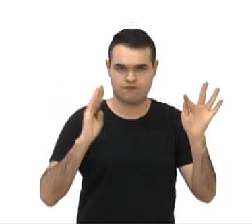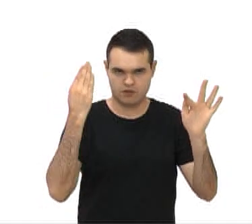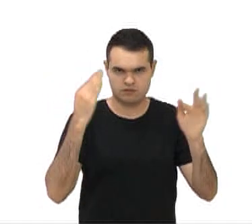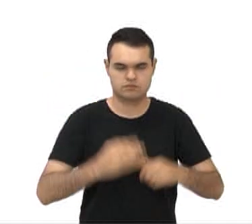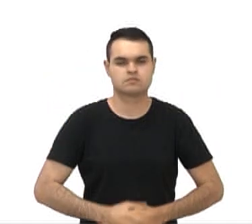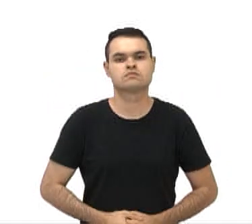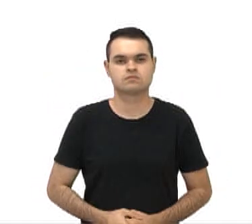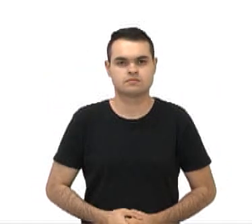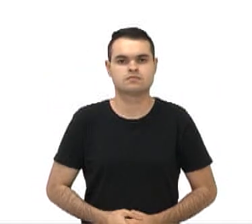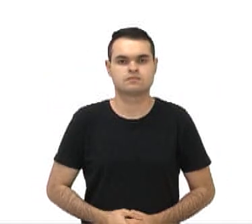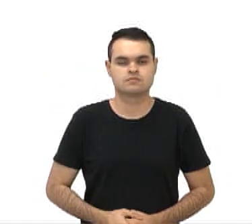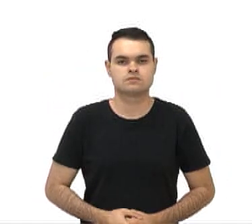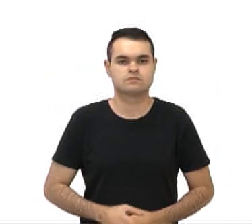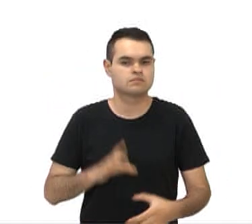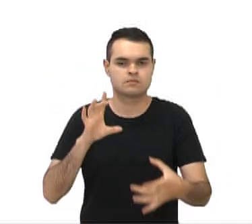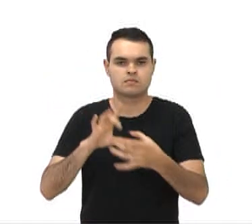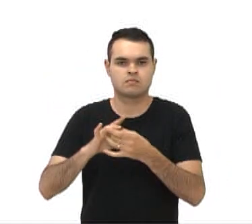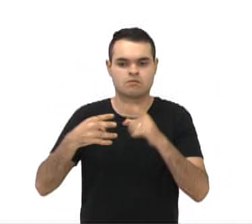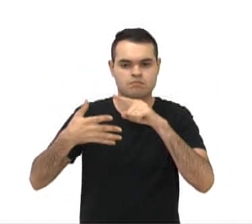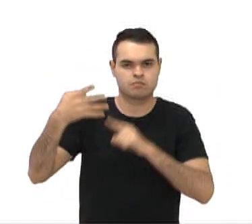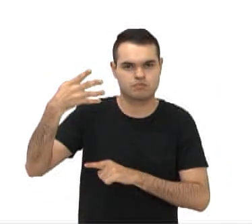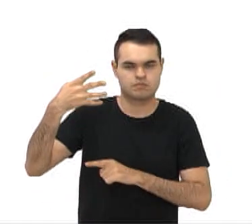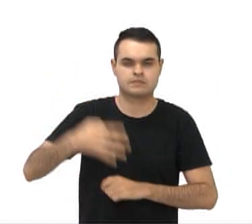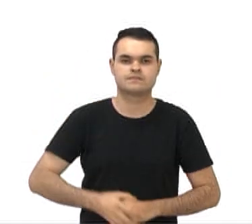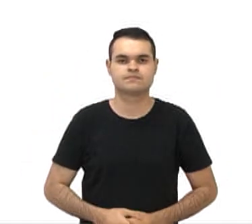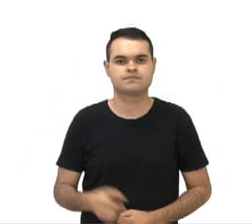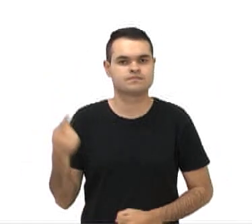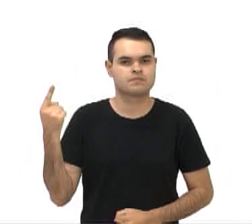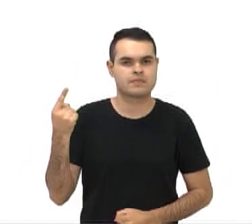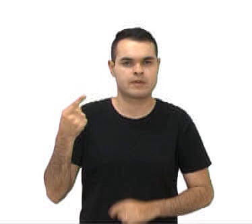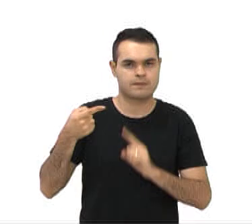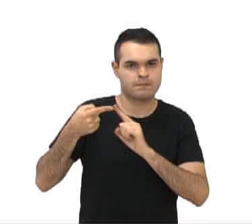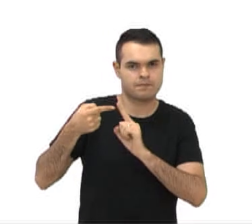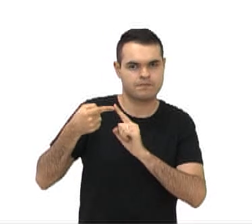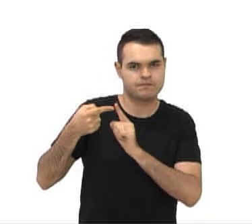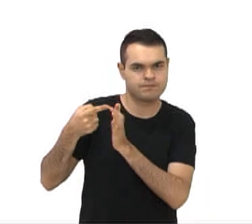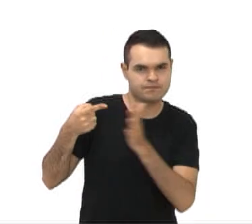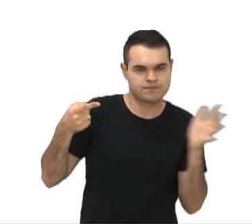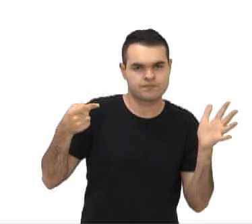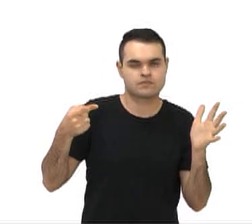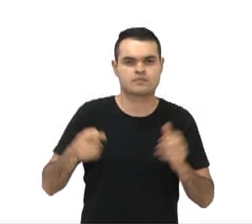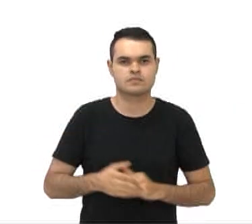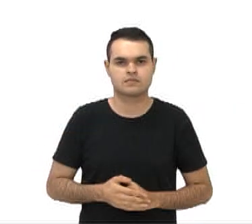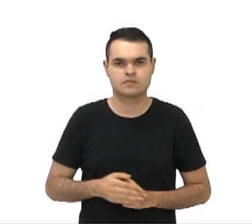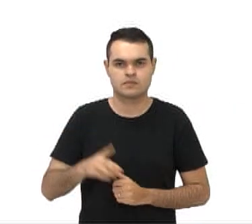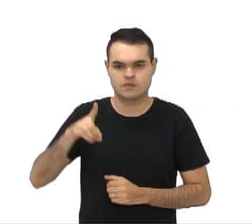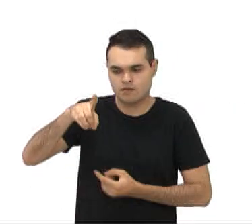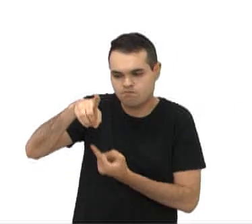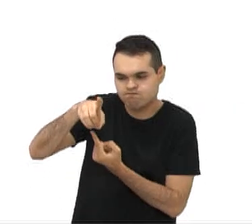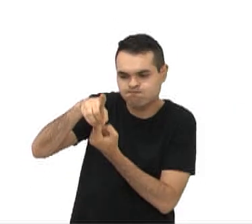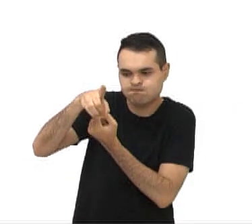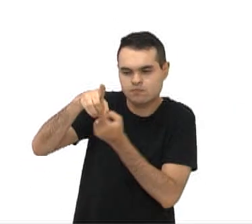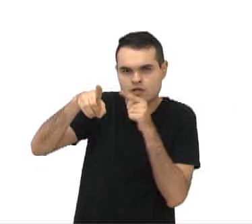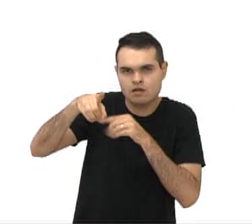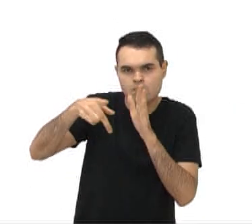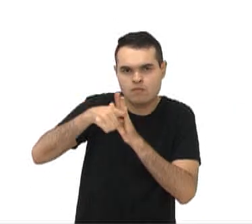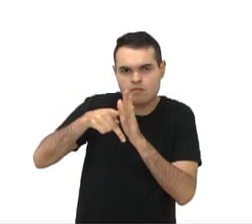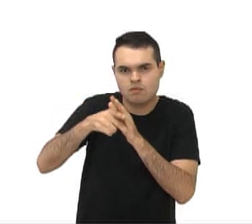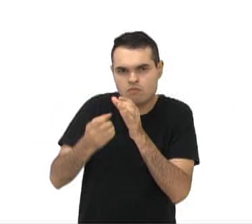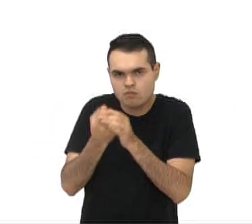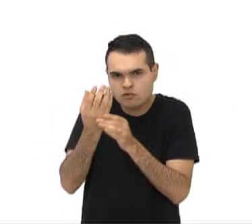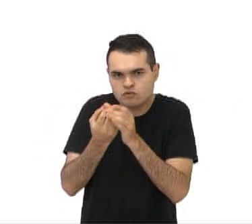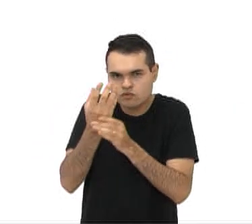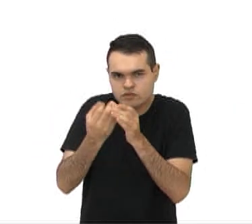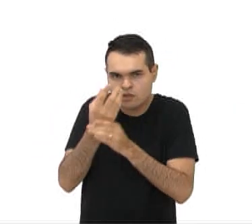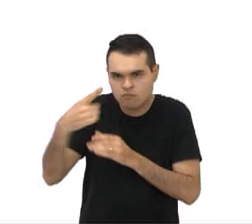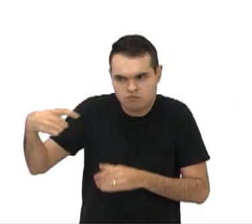verdadeiro ou falso para o que se afirma a seguir. Primeira questão. A próstata é a glândula responsável pela produção dos